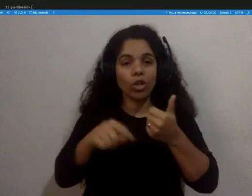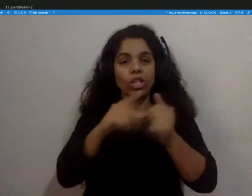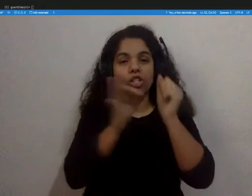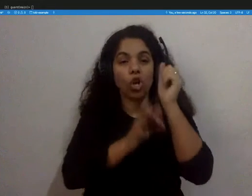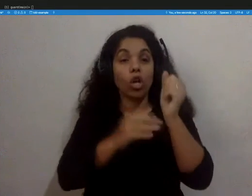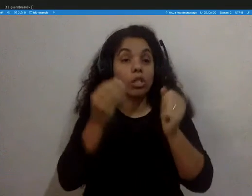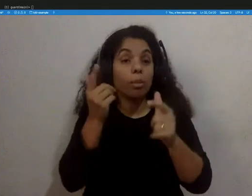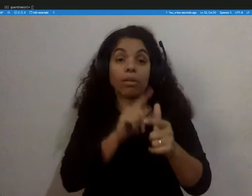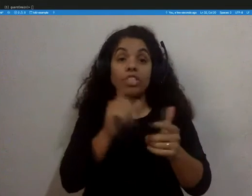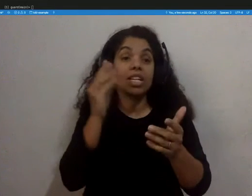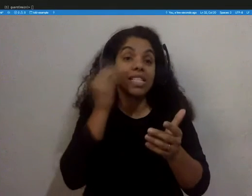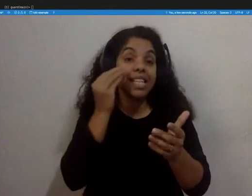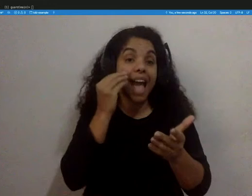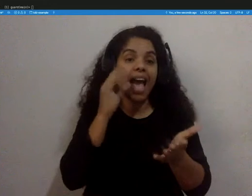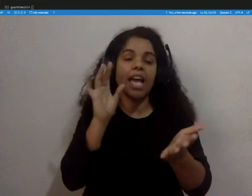é verdade.